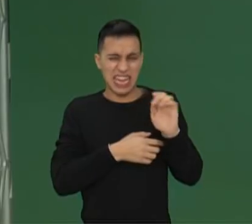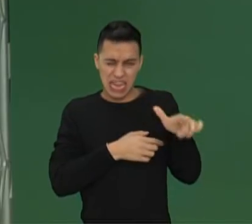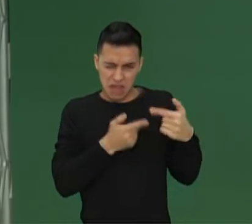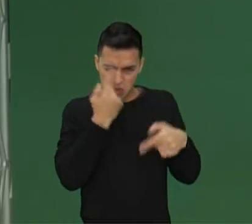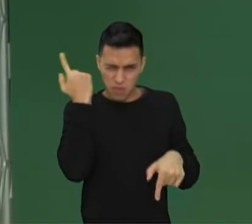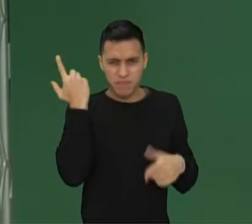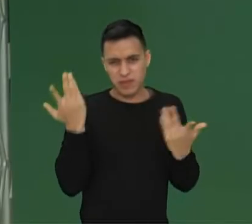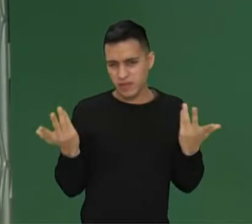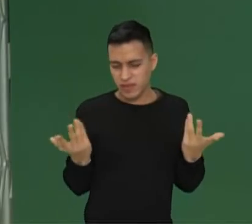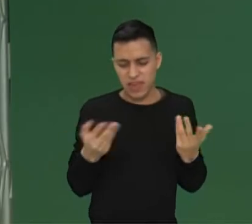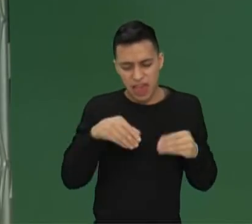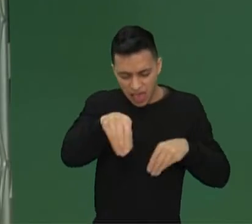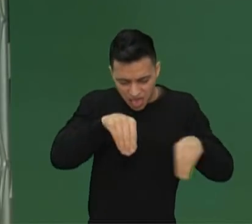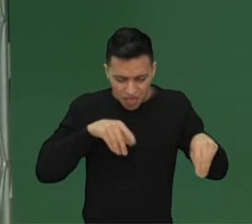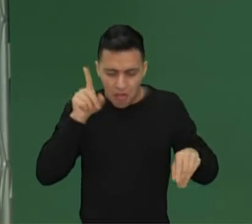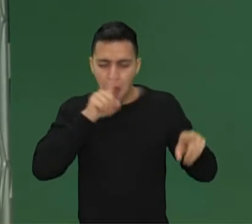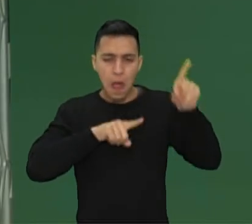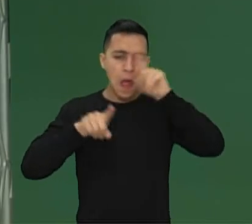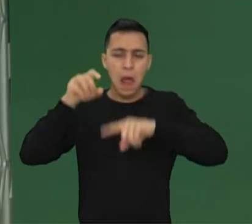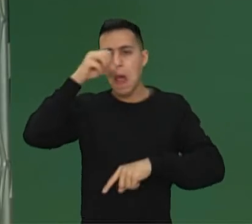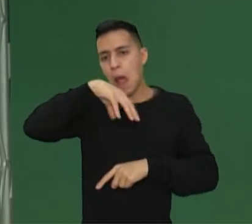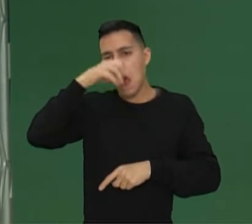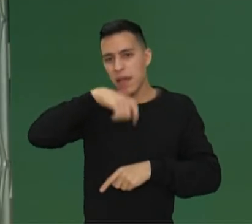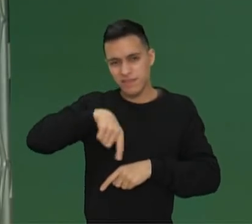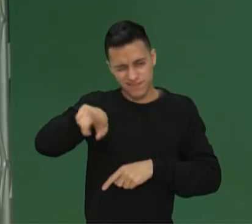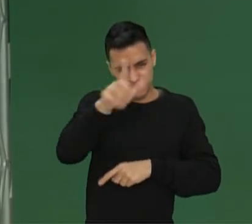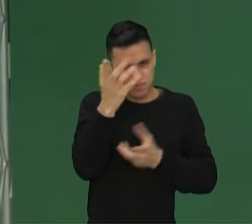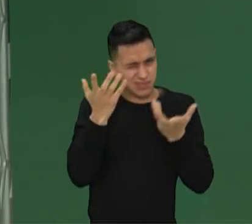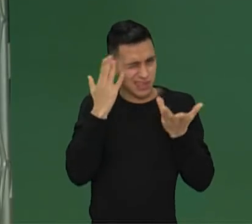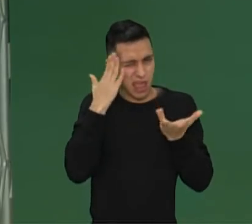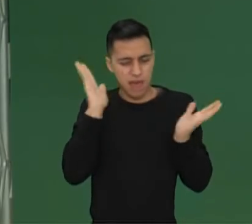né? Jogadas erradas, conforme você queira